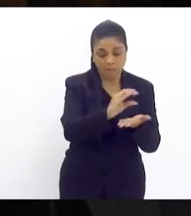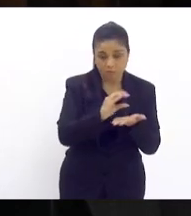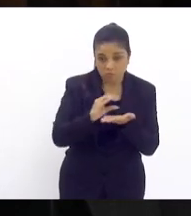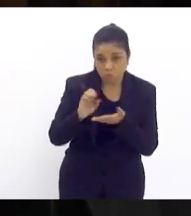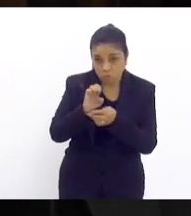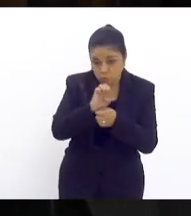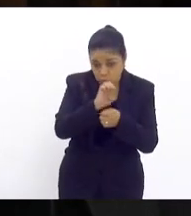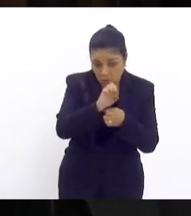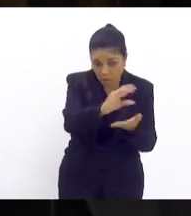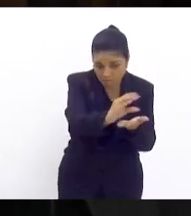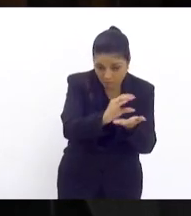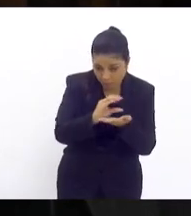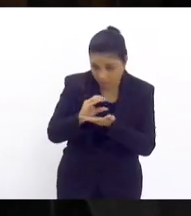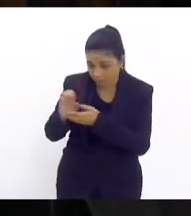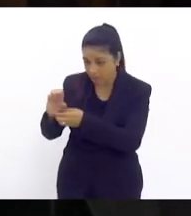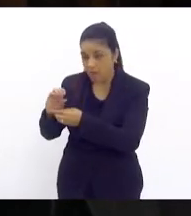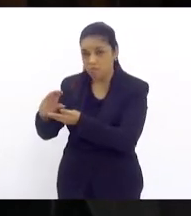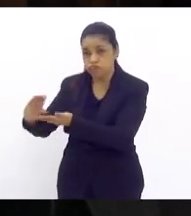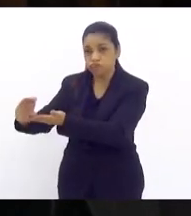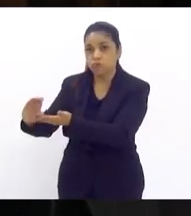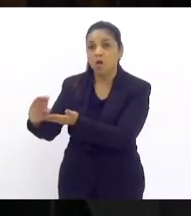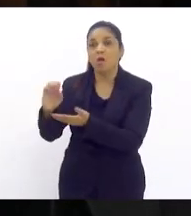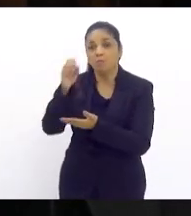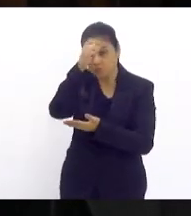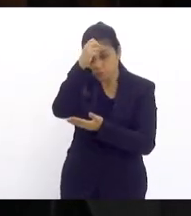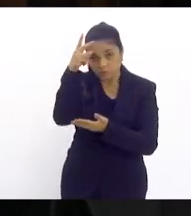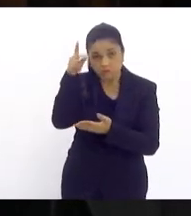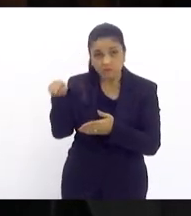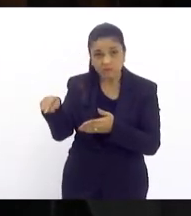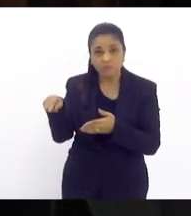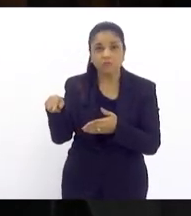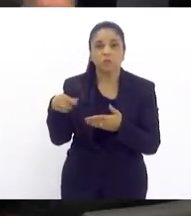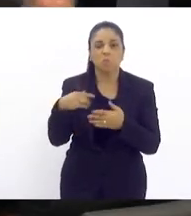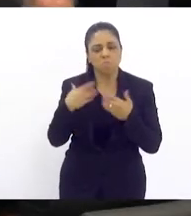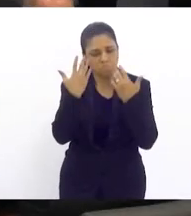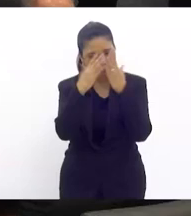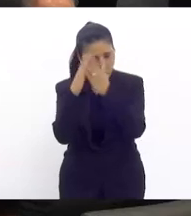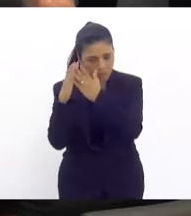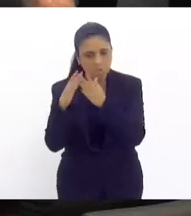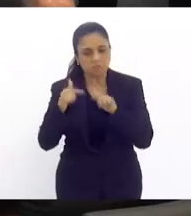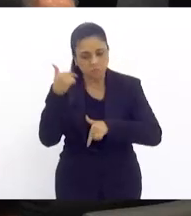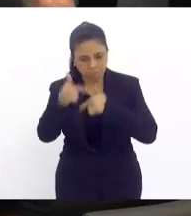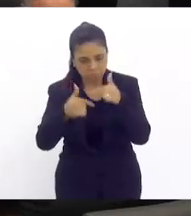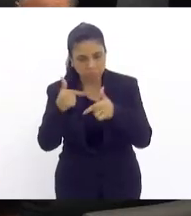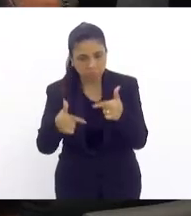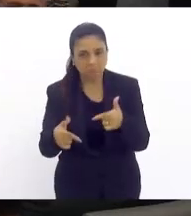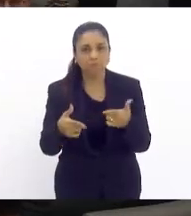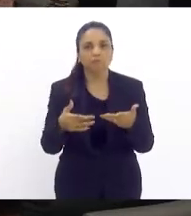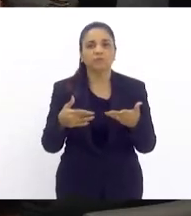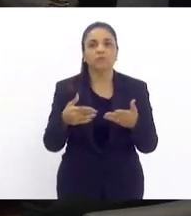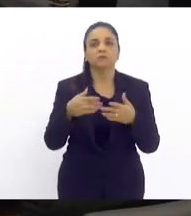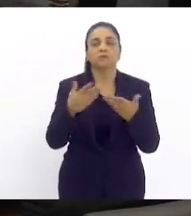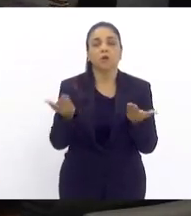para onde está sendo aplicado de fato parabéns pela iniciativa Obrigado Rodrigo e Presidente mais uma vez na fala do do nobre do deputado Rodrigo